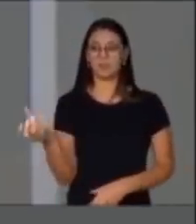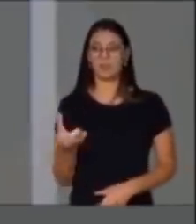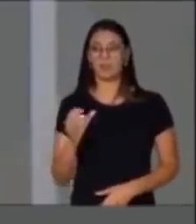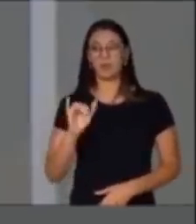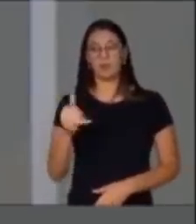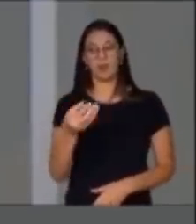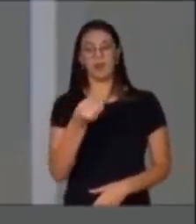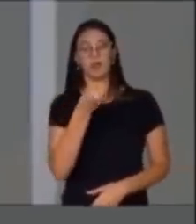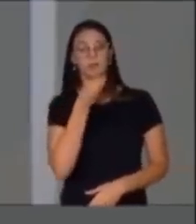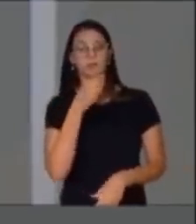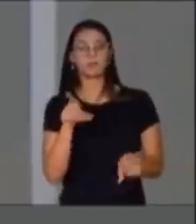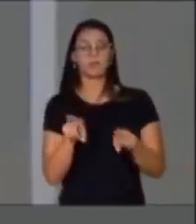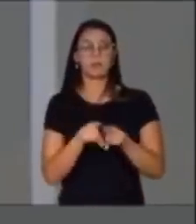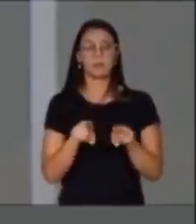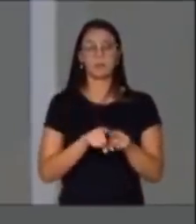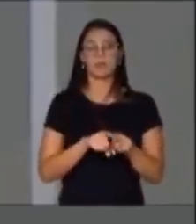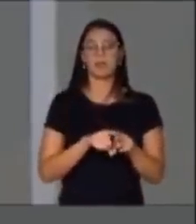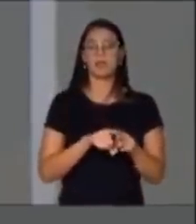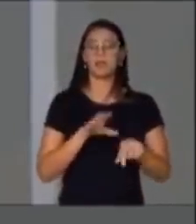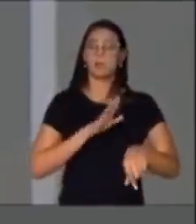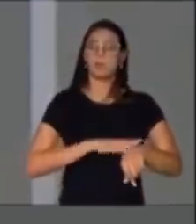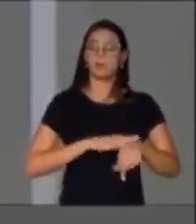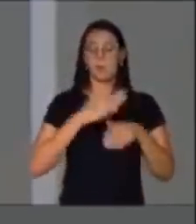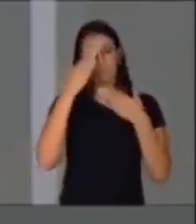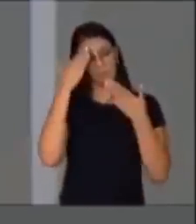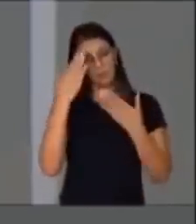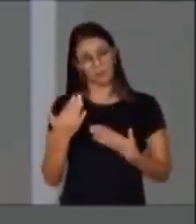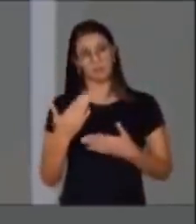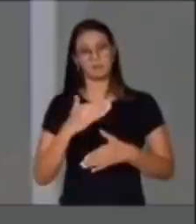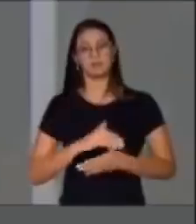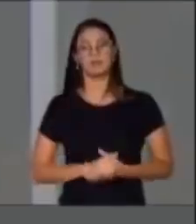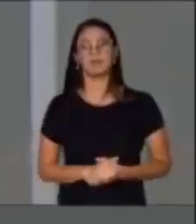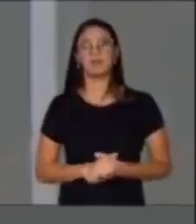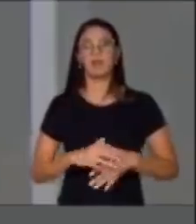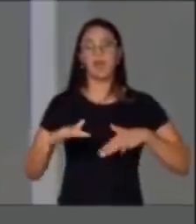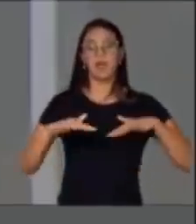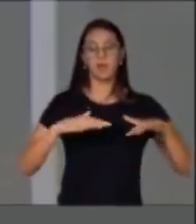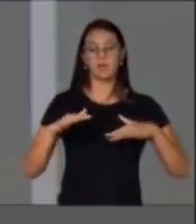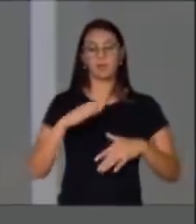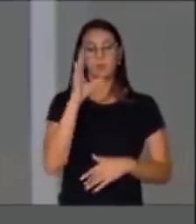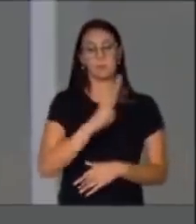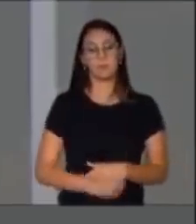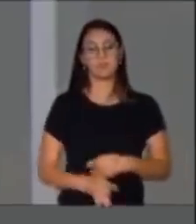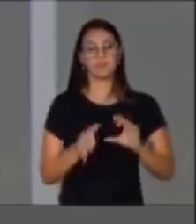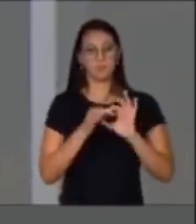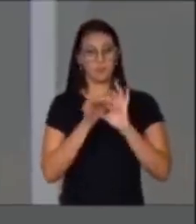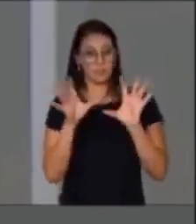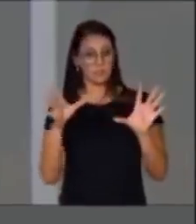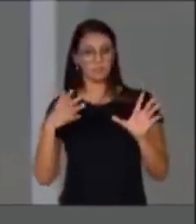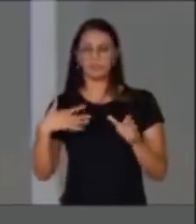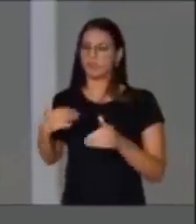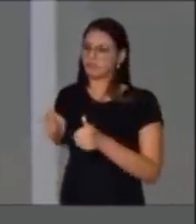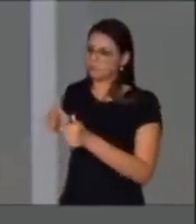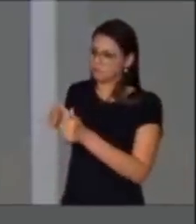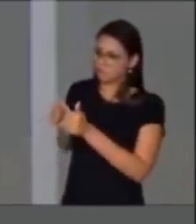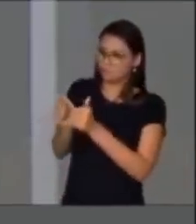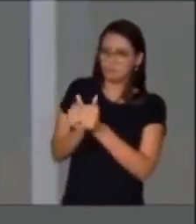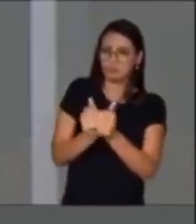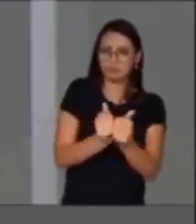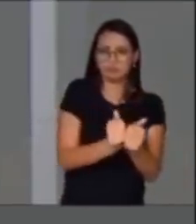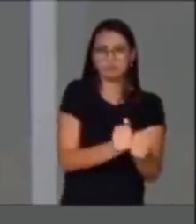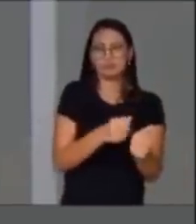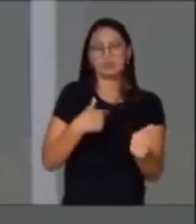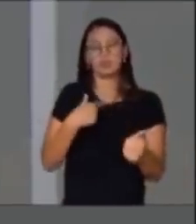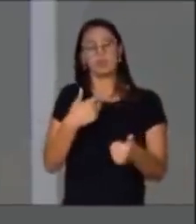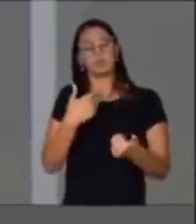aproveitar os últimos minutos para agradecer também ao Movimento Brasil Livre, que me acompanhou durante toda essa trajetória, do